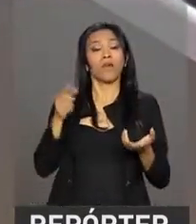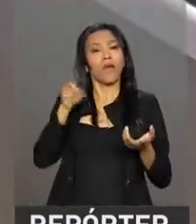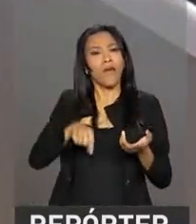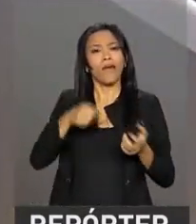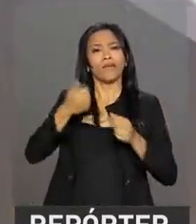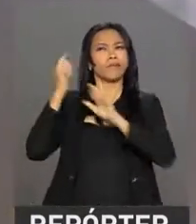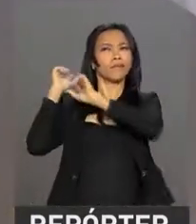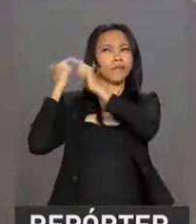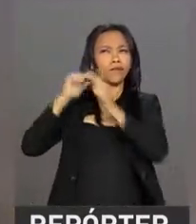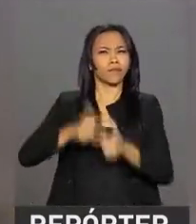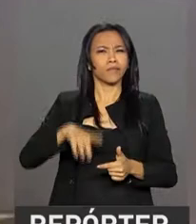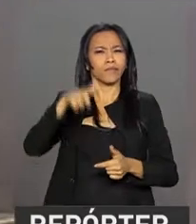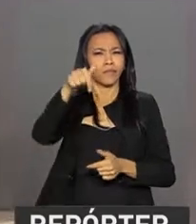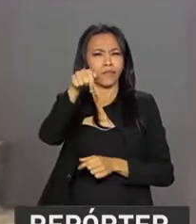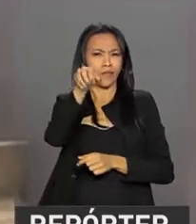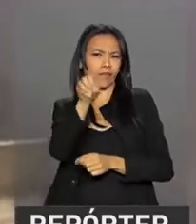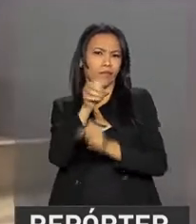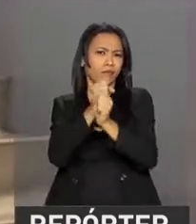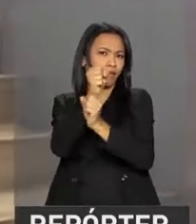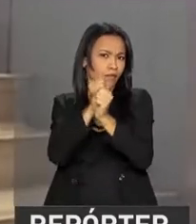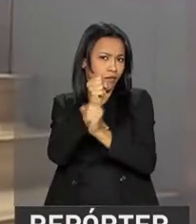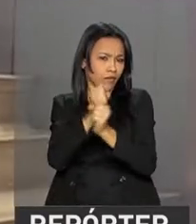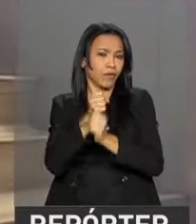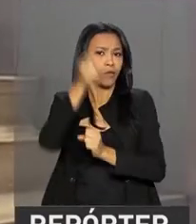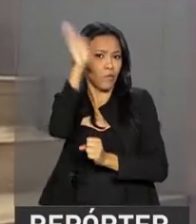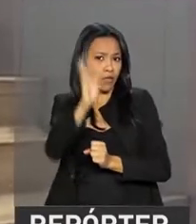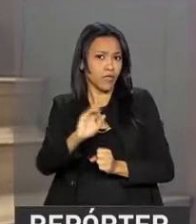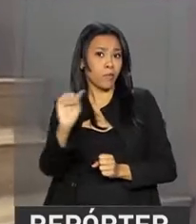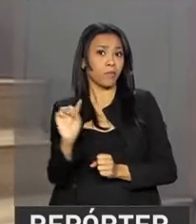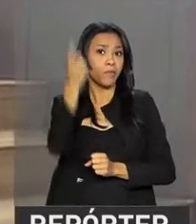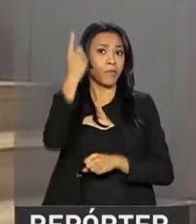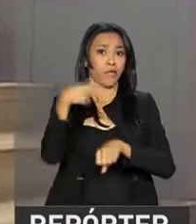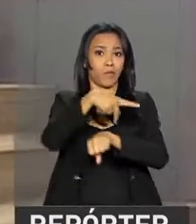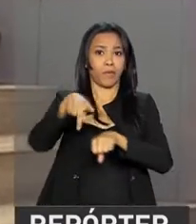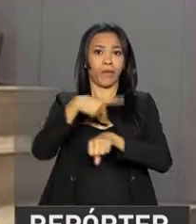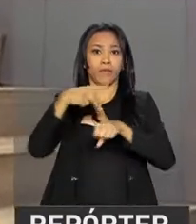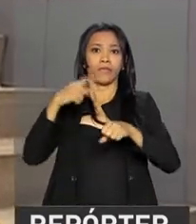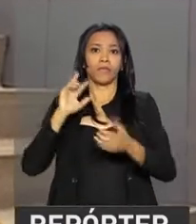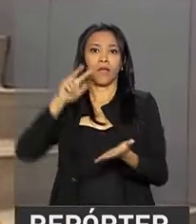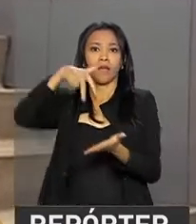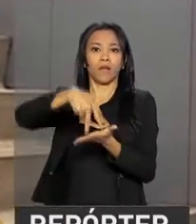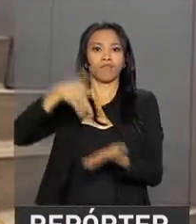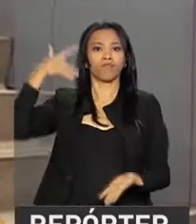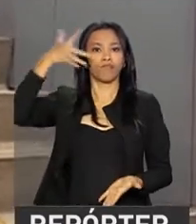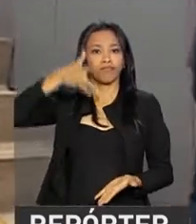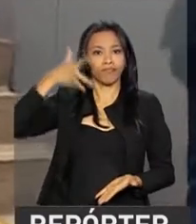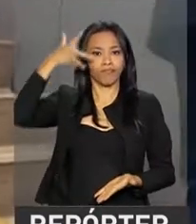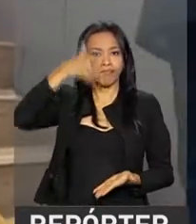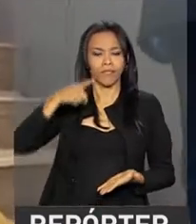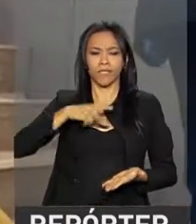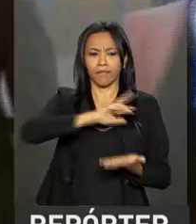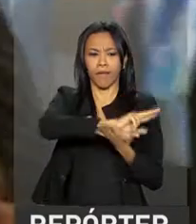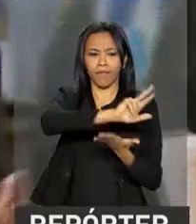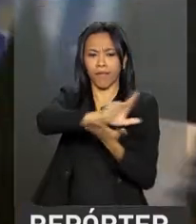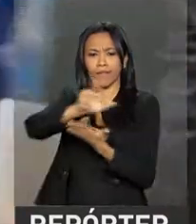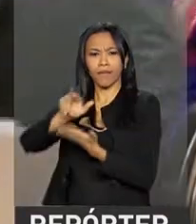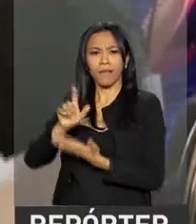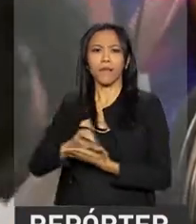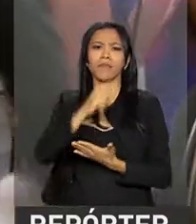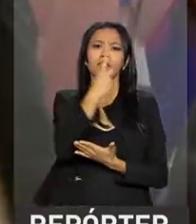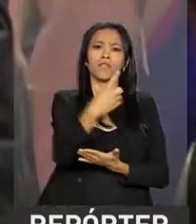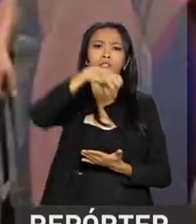há quase 70 anos o brasil é o primeiro país a se pronunciar no evento que reúne os chefes dos 193